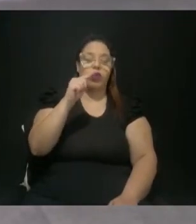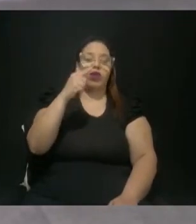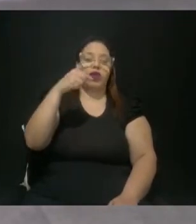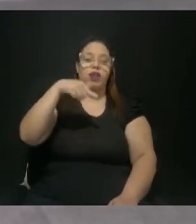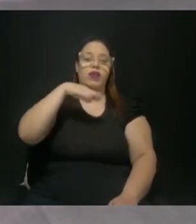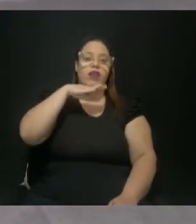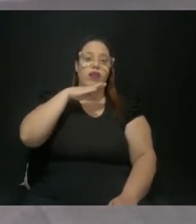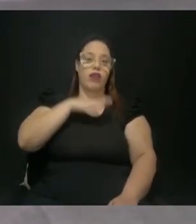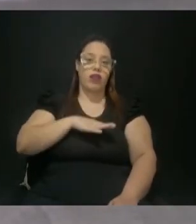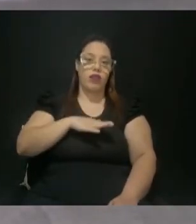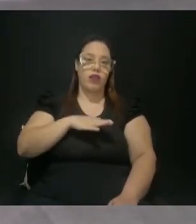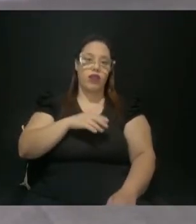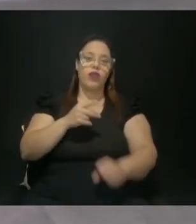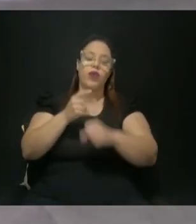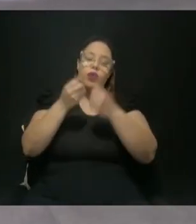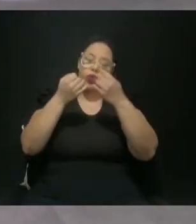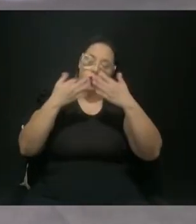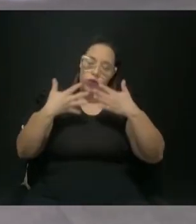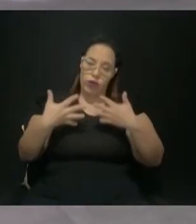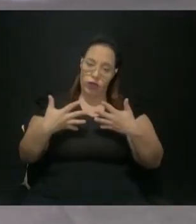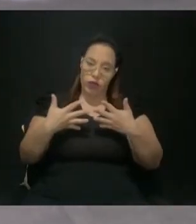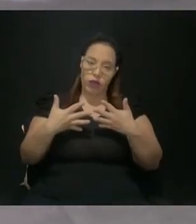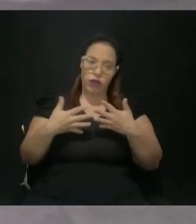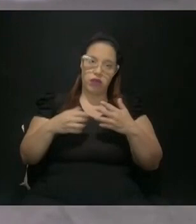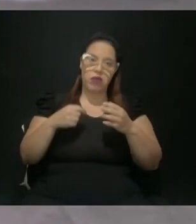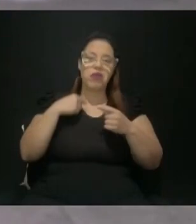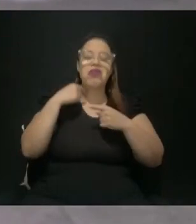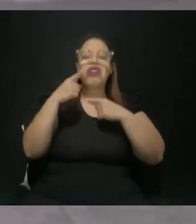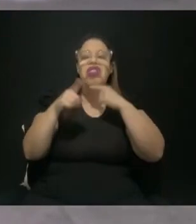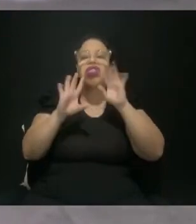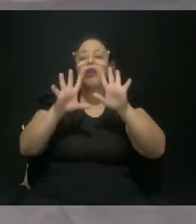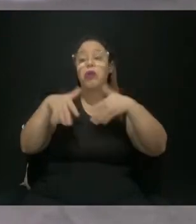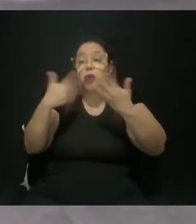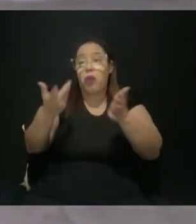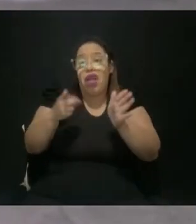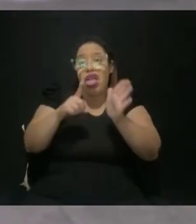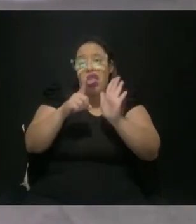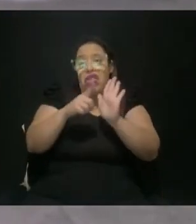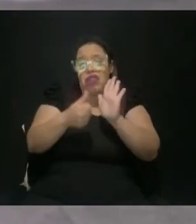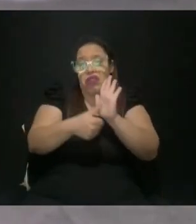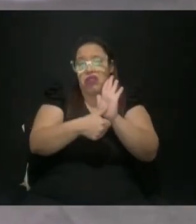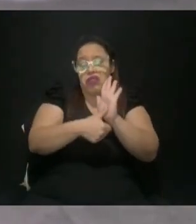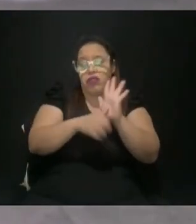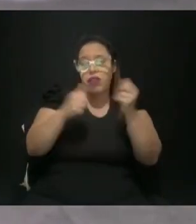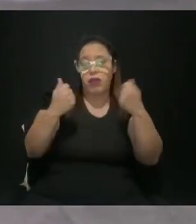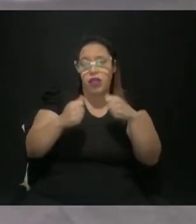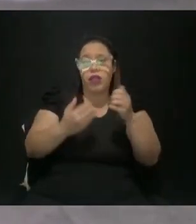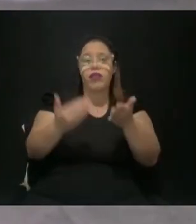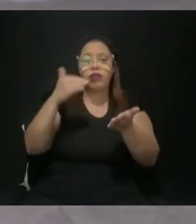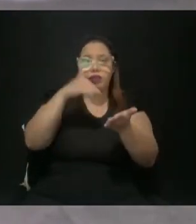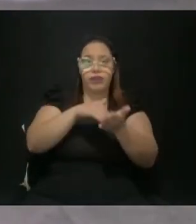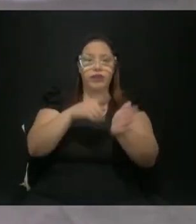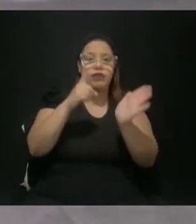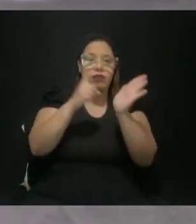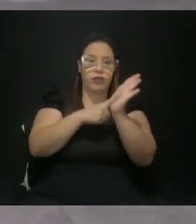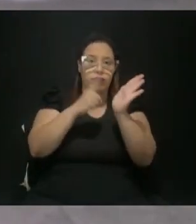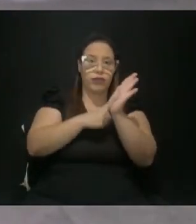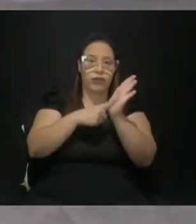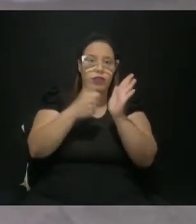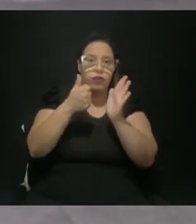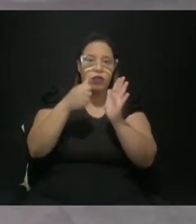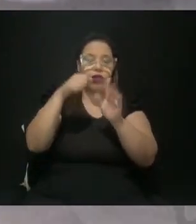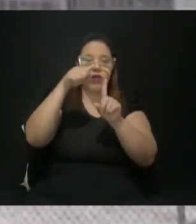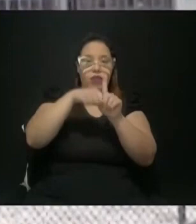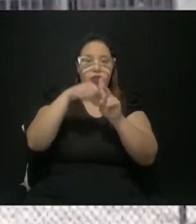então orientações, questionar quais são os documentos necessários e vir aqui com o horário agendado uma vez por mês para ter